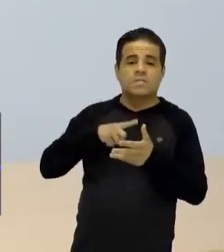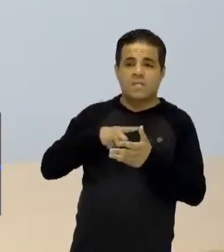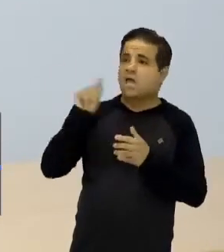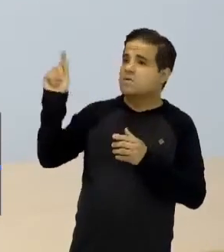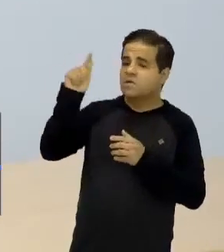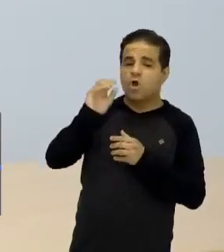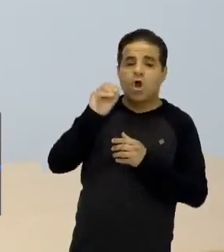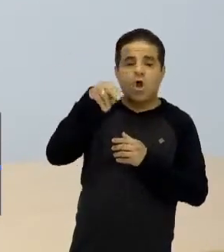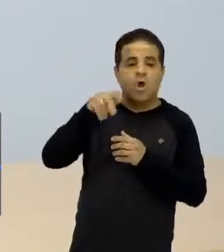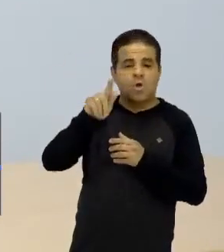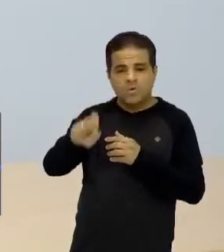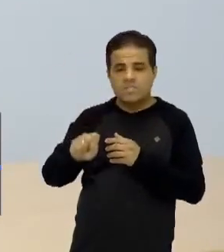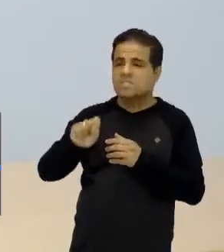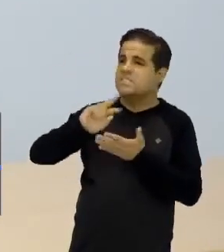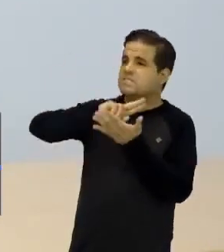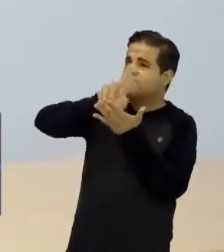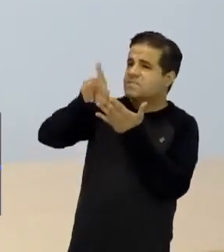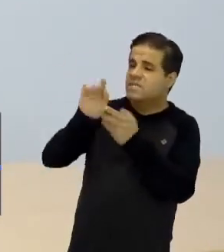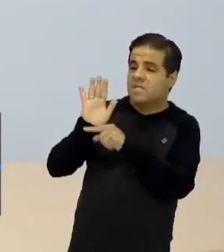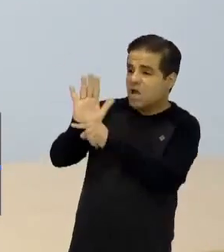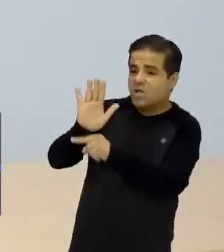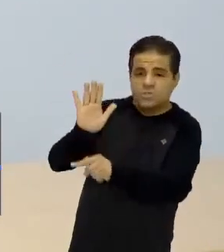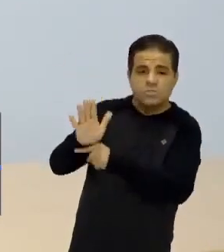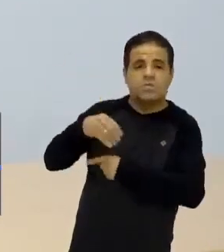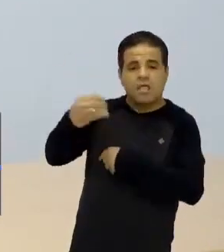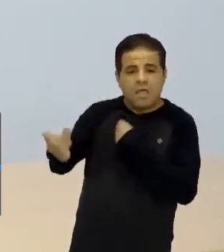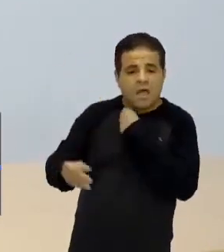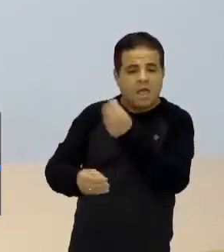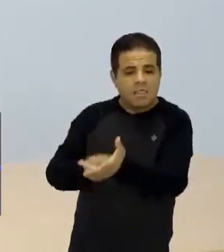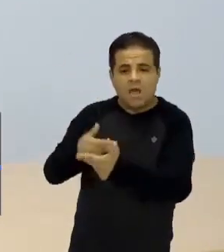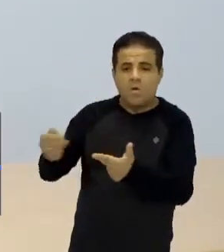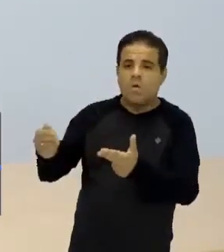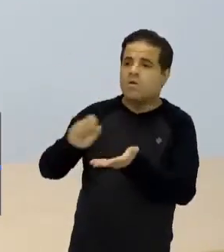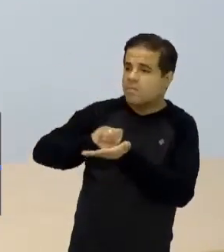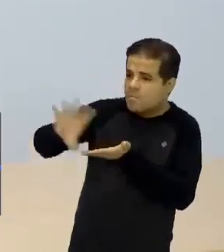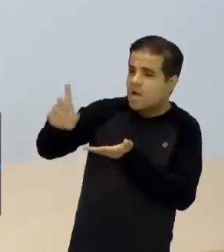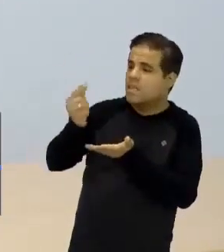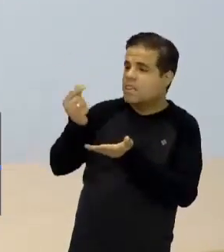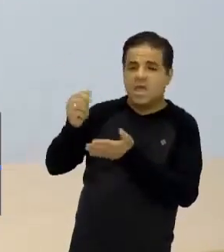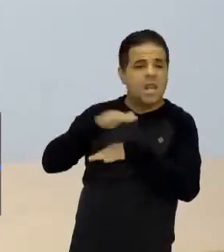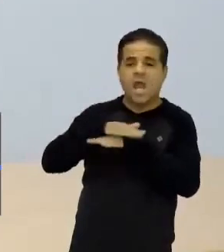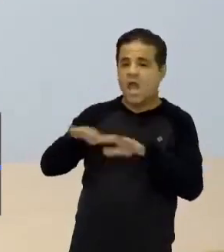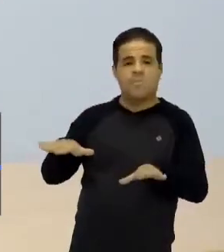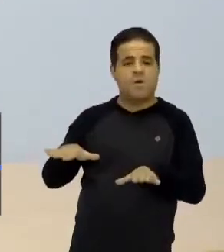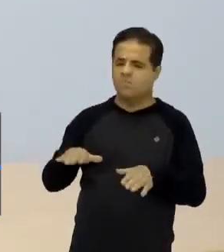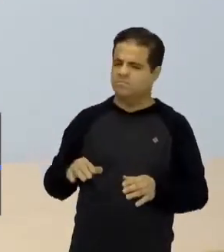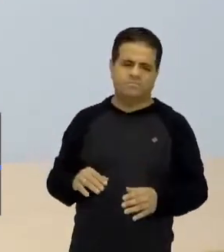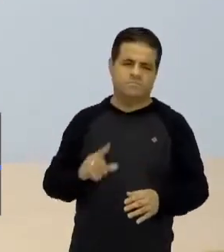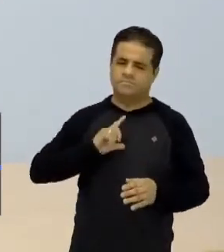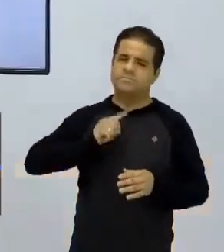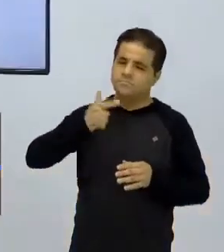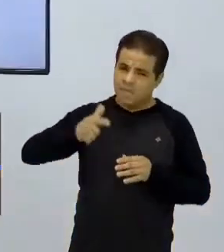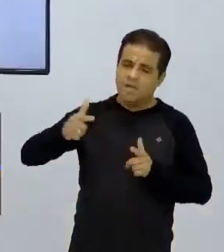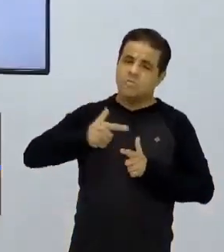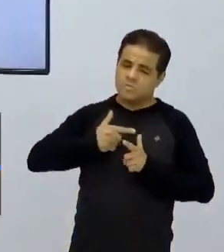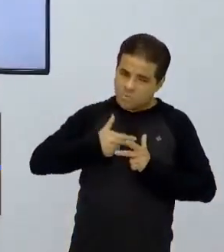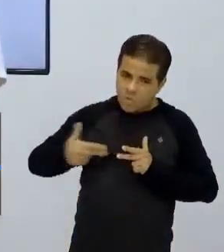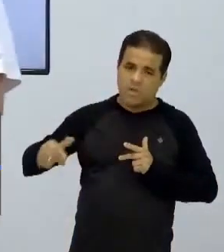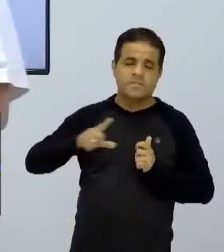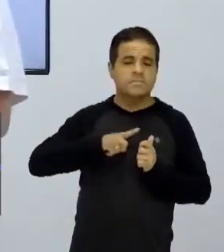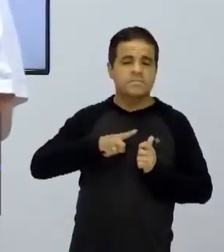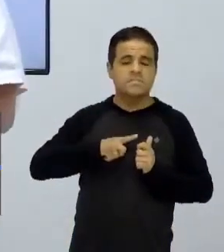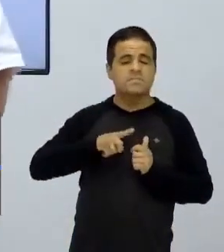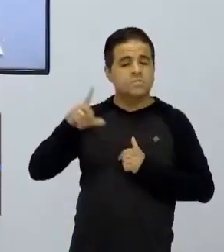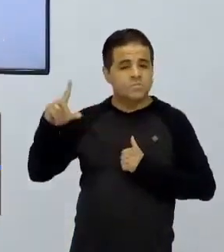várias ONG lá, tal, que ajudam, isso. O pessoal fala, manda o dinheiro e acabou, não é assim, né? Porque